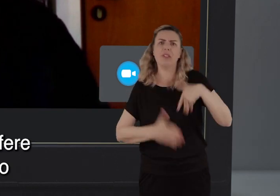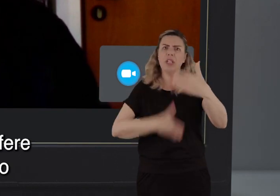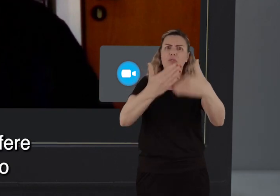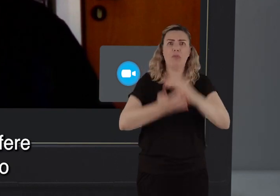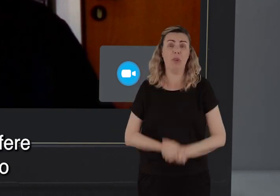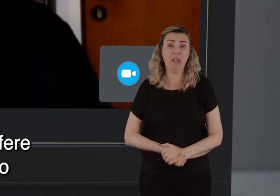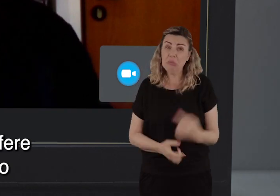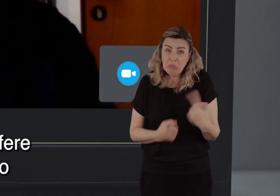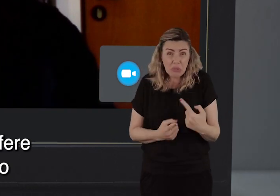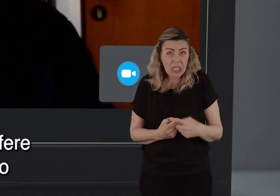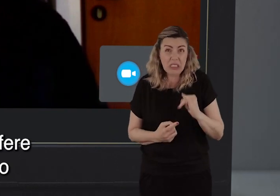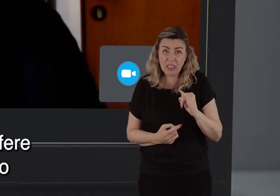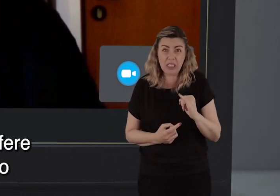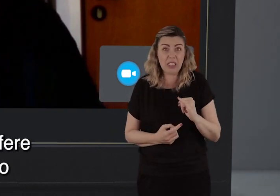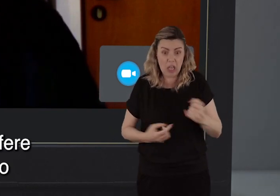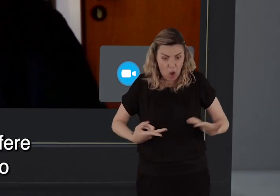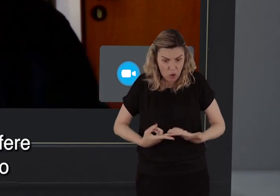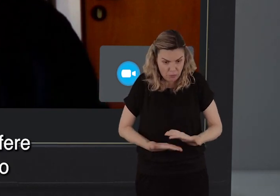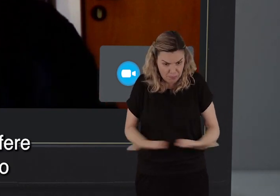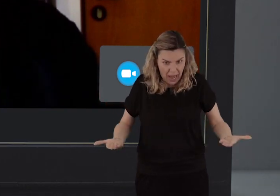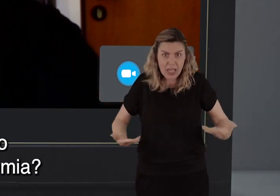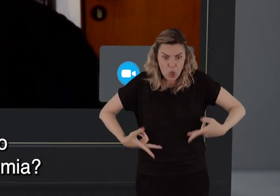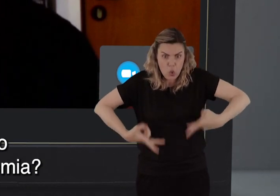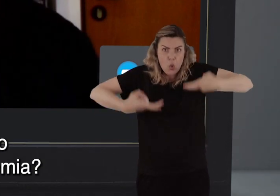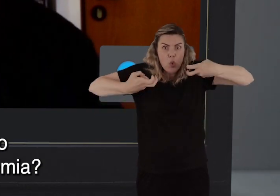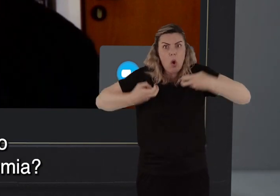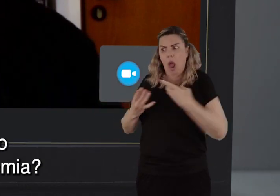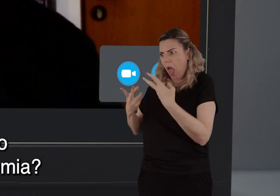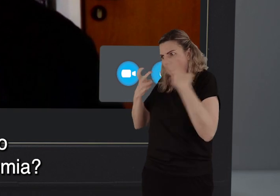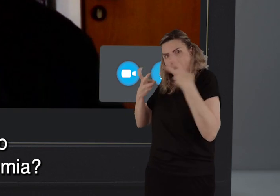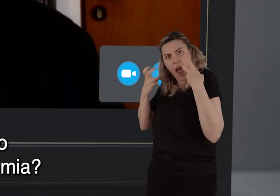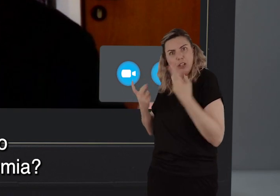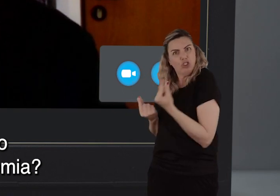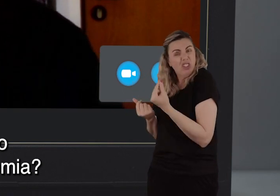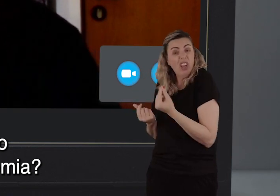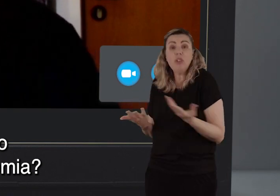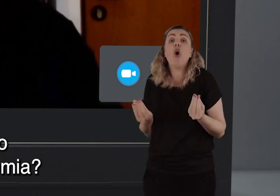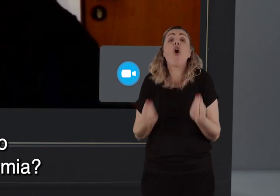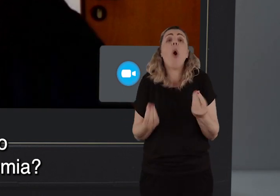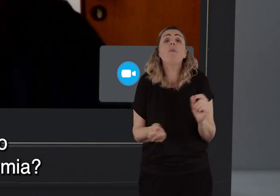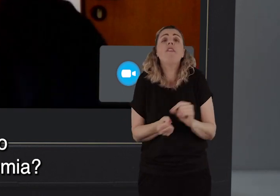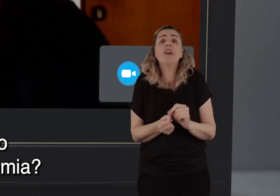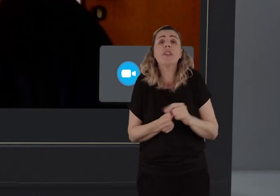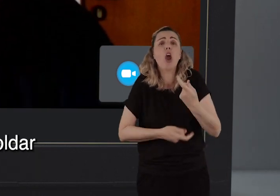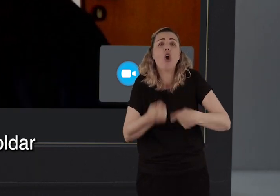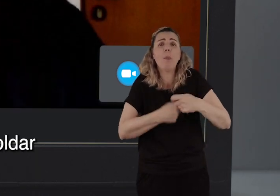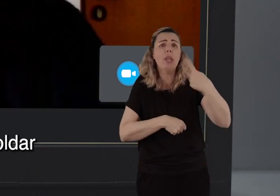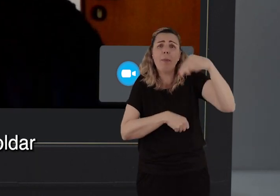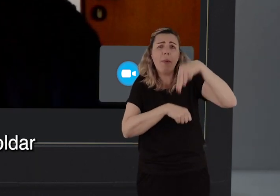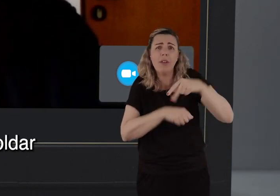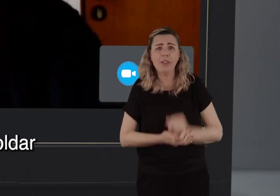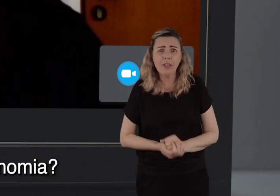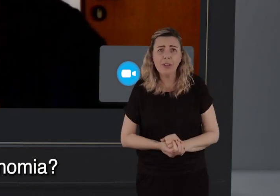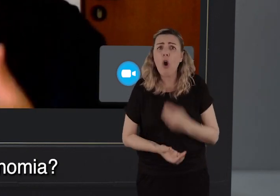desenvolver, porque se você transfere a força da produção para a especulação, de que vai ser a economia? Como é que vai